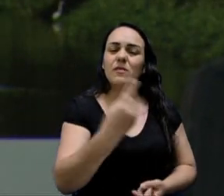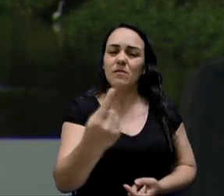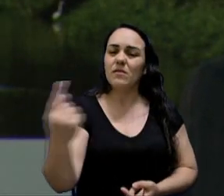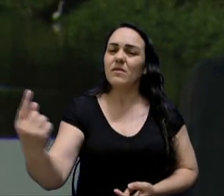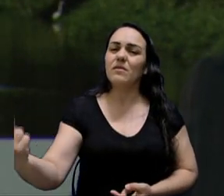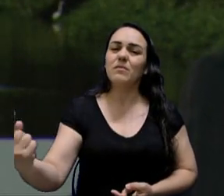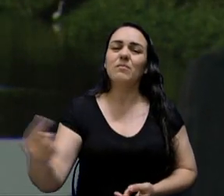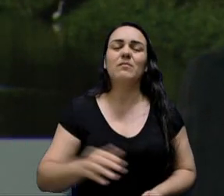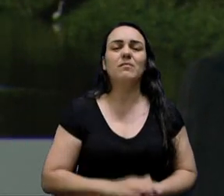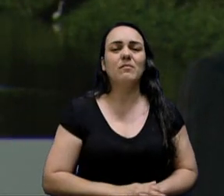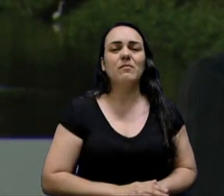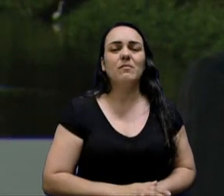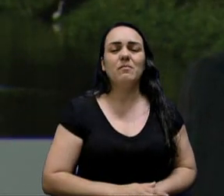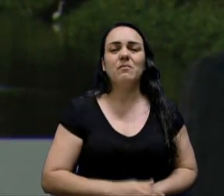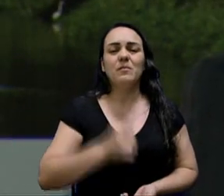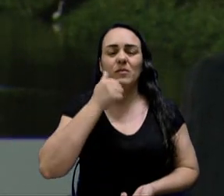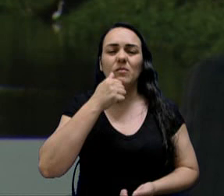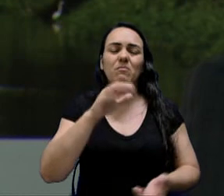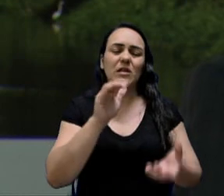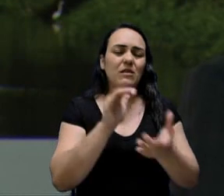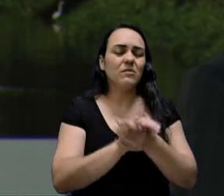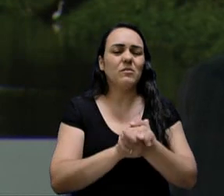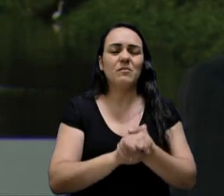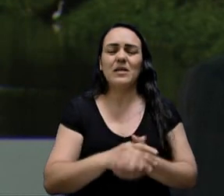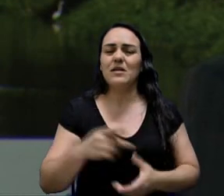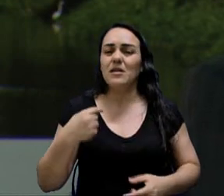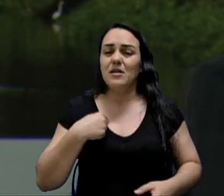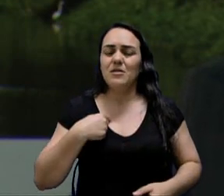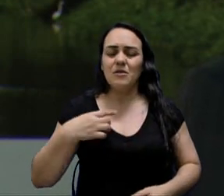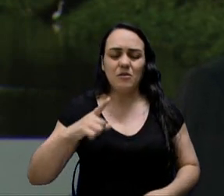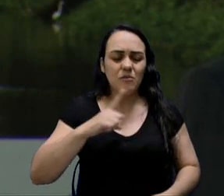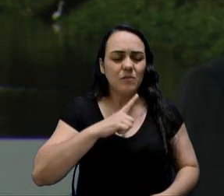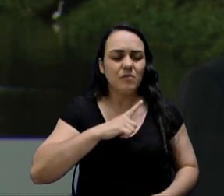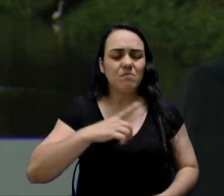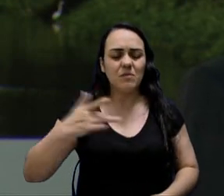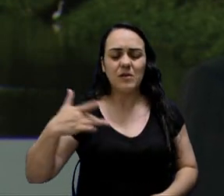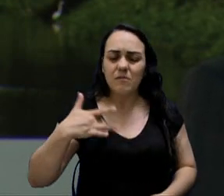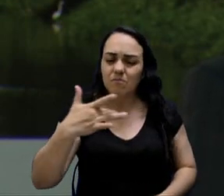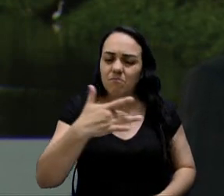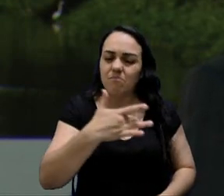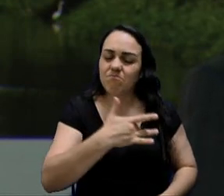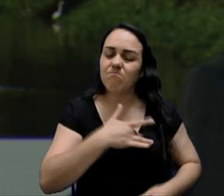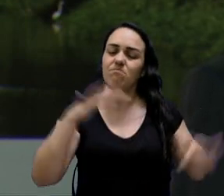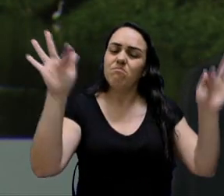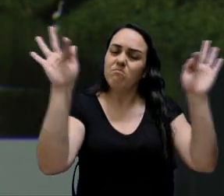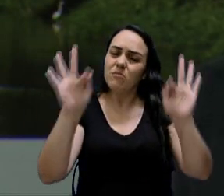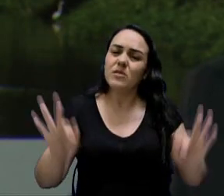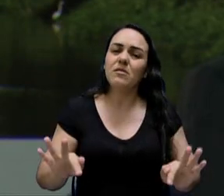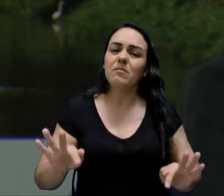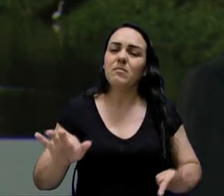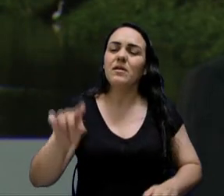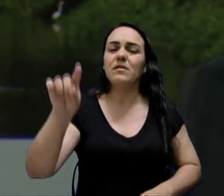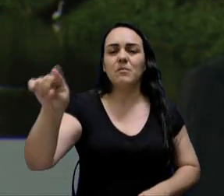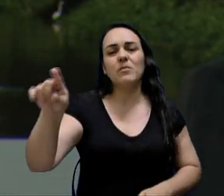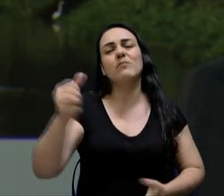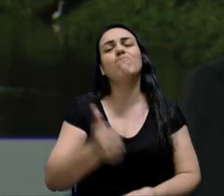Cláudia, se gozo de plena saúde, se tenho paz e equilíbrio, é graças a